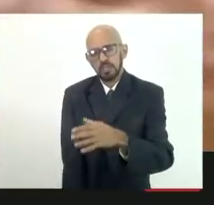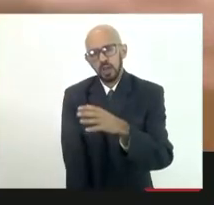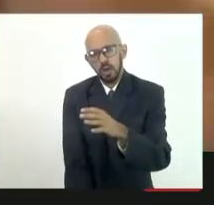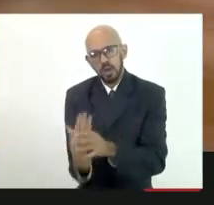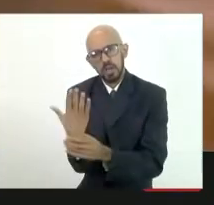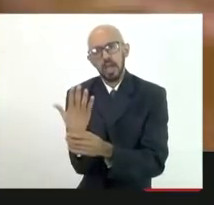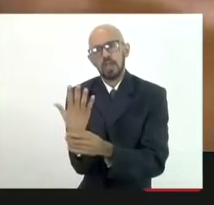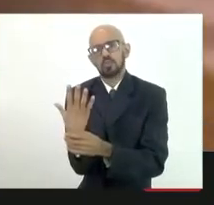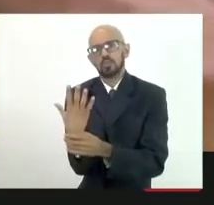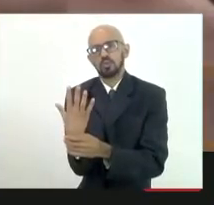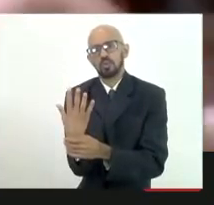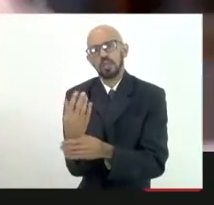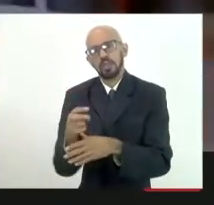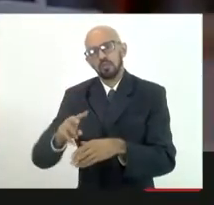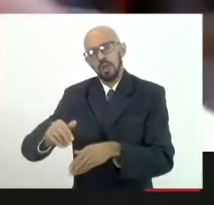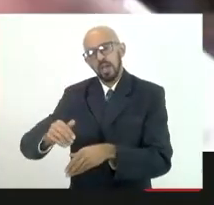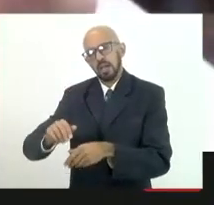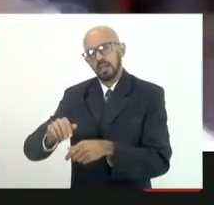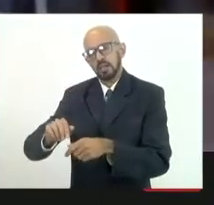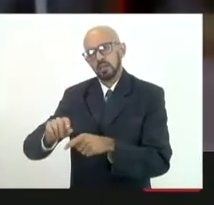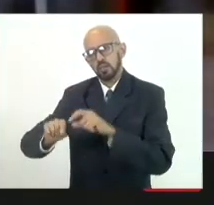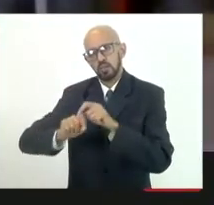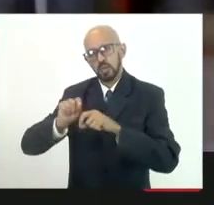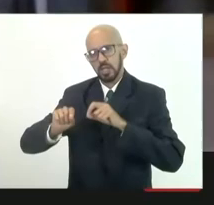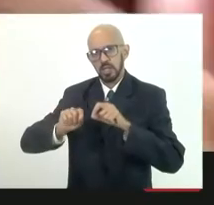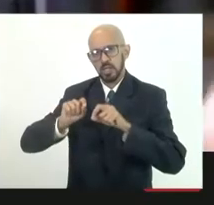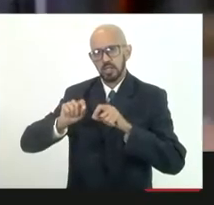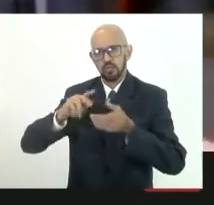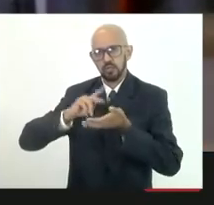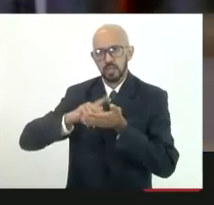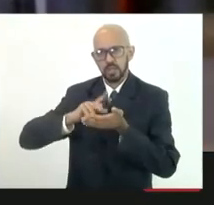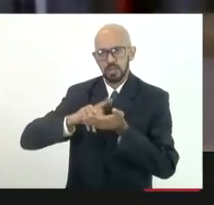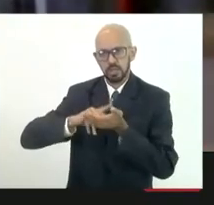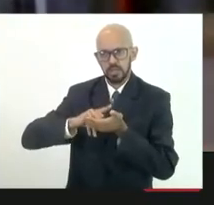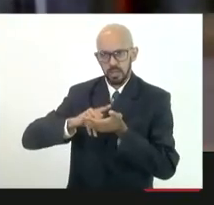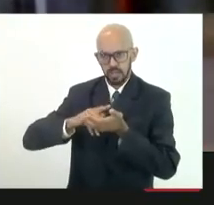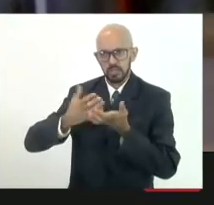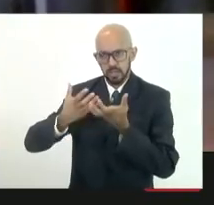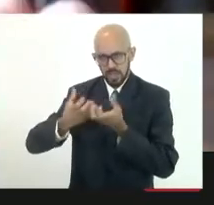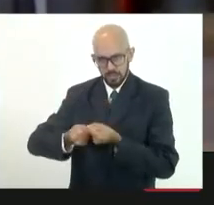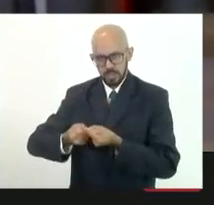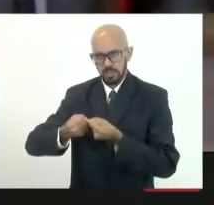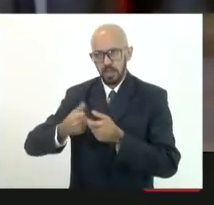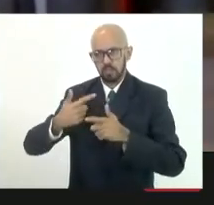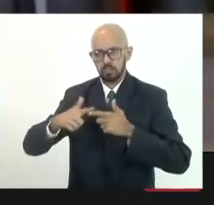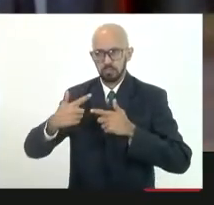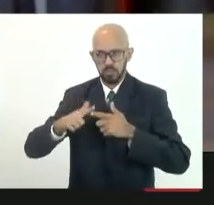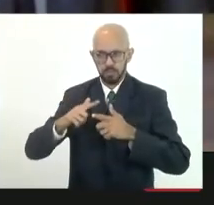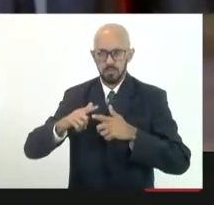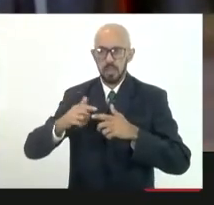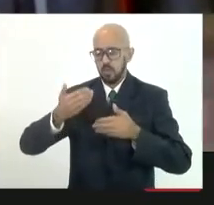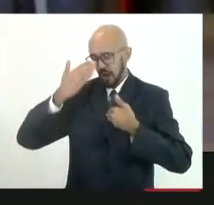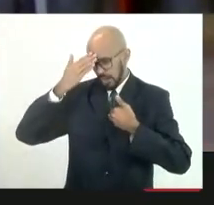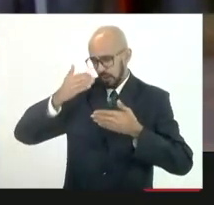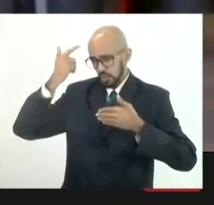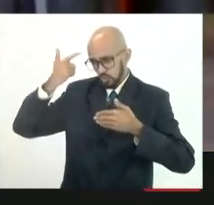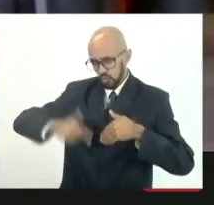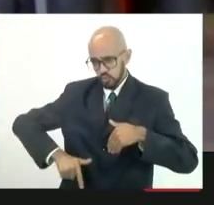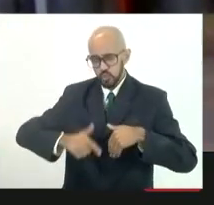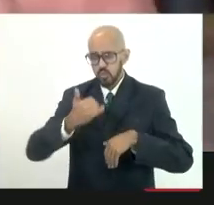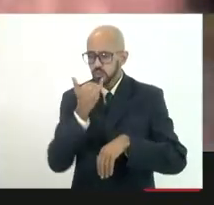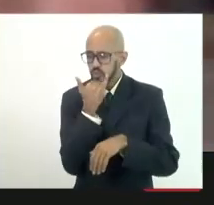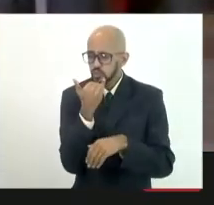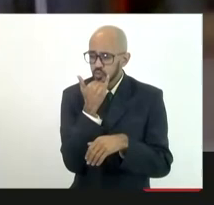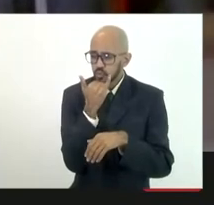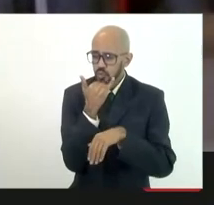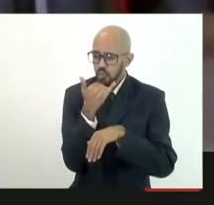confiança vai se envolver para efetivamente resolver o problema. Bom, agradeço mais uma vez, desculpa ter me